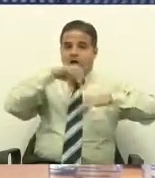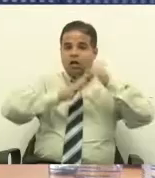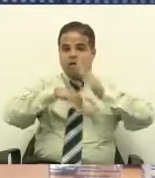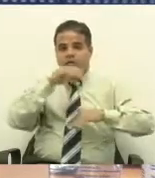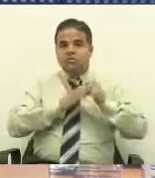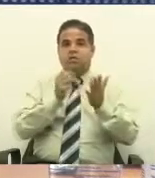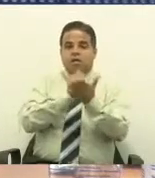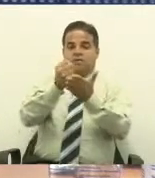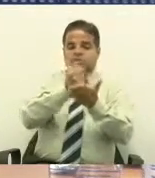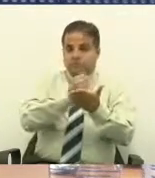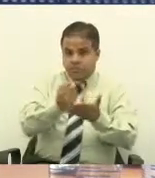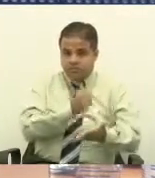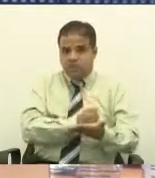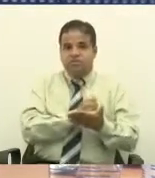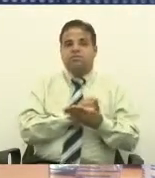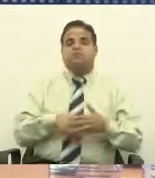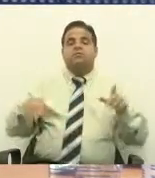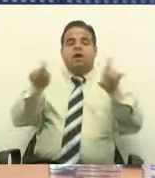em efetividade,